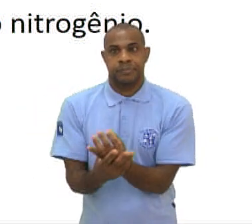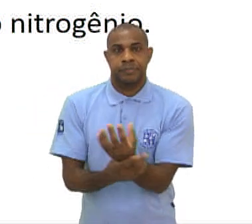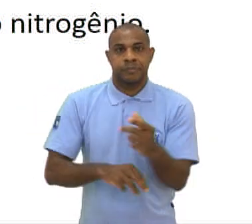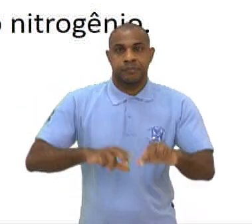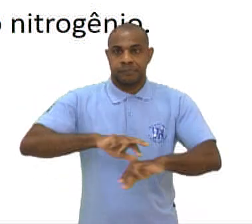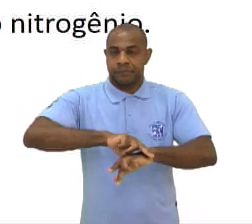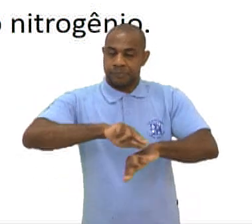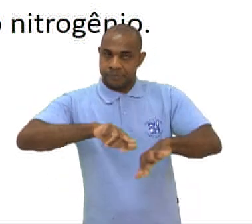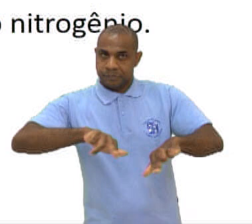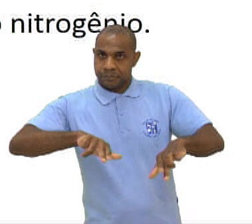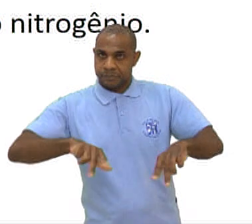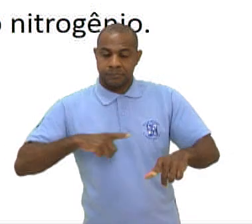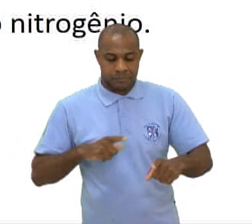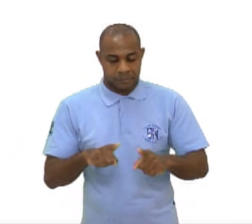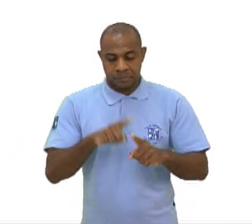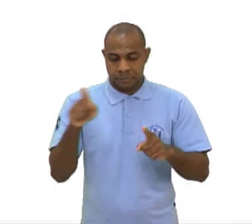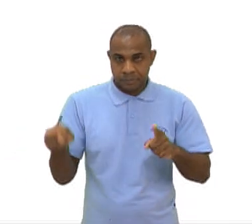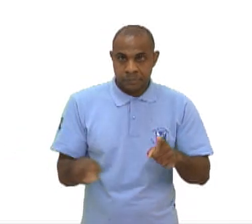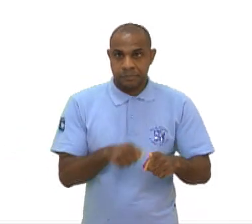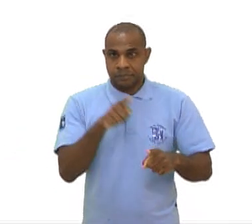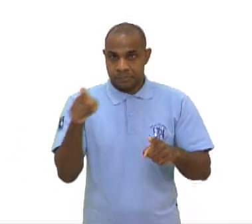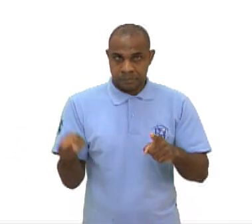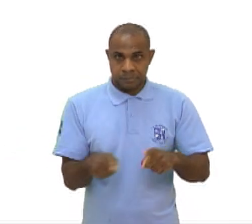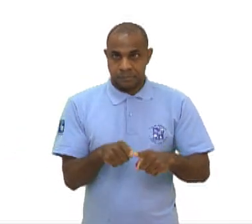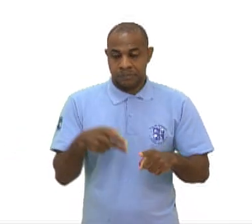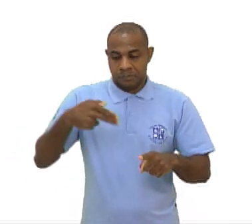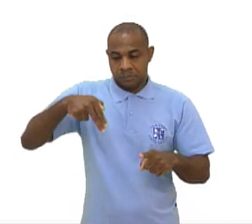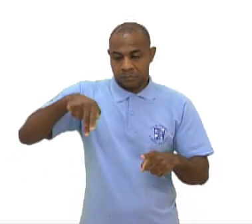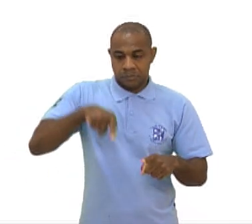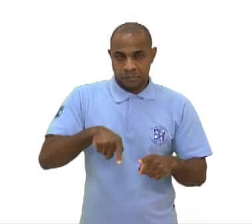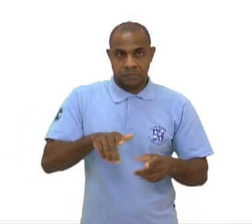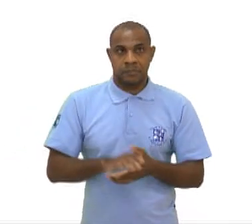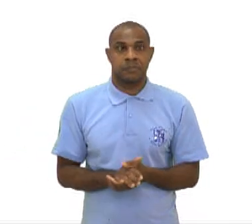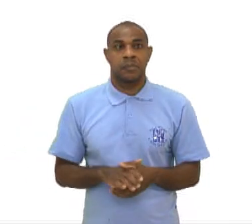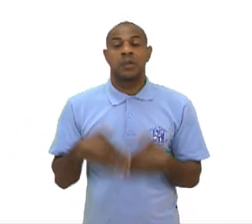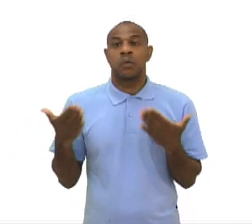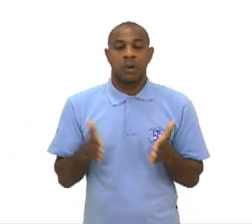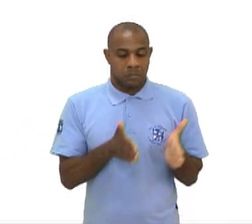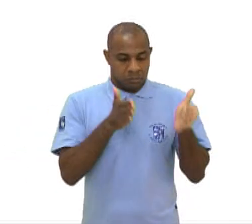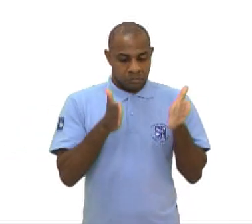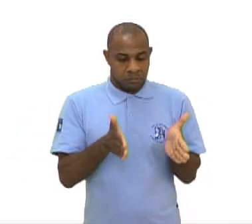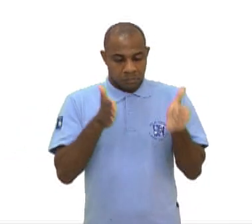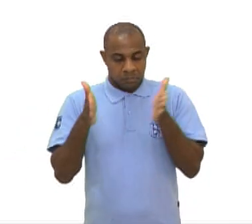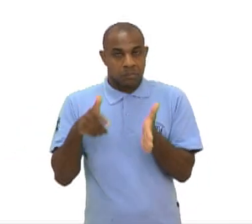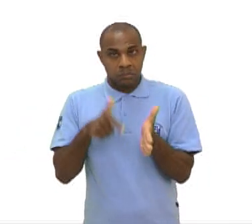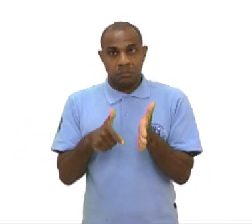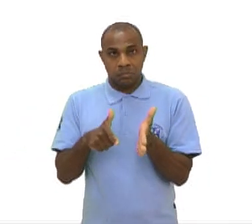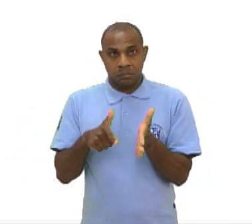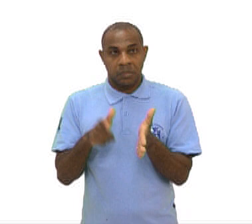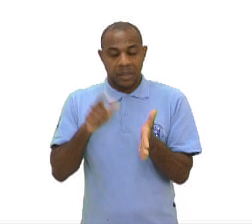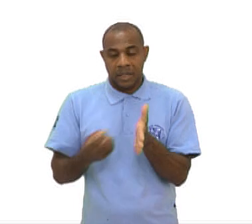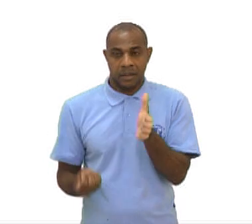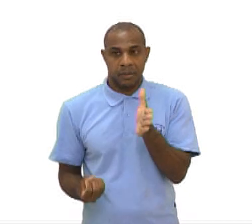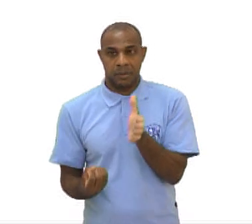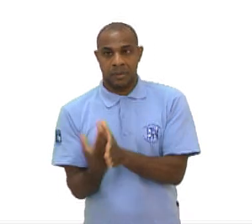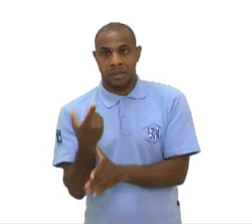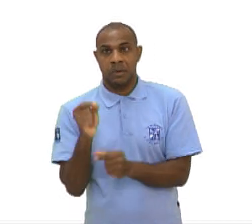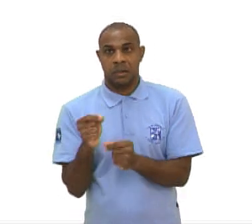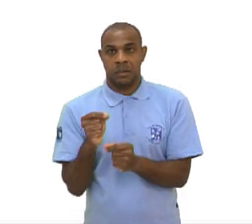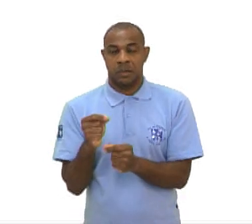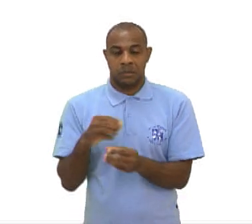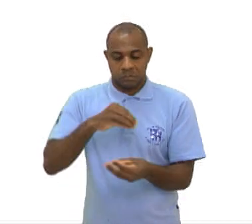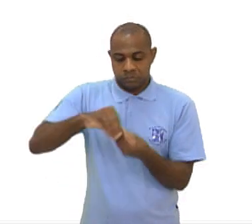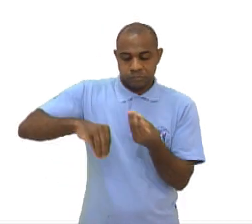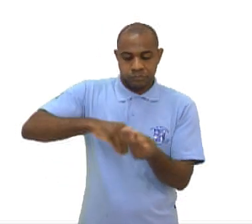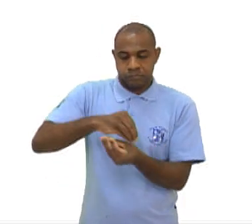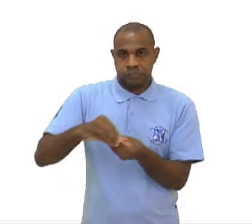e participam do ciclo biogeoquímico do nitrogênio. Em qual etapa desse ciclo biogeoquímico são formados os compostos que estão